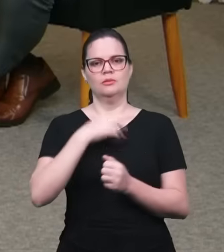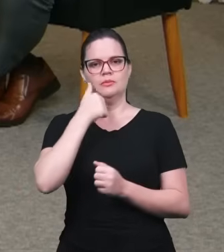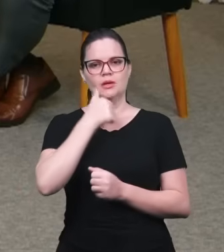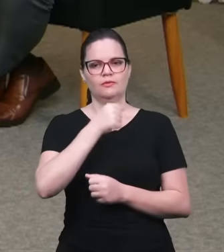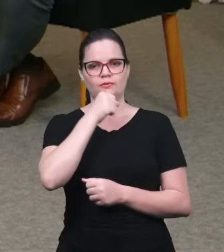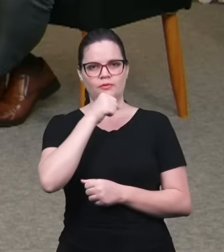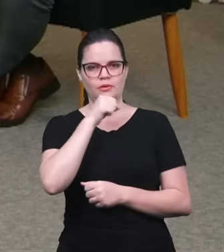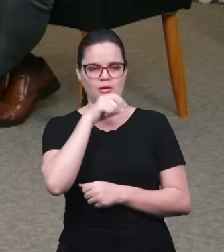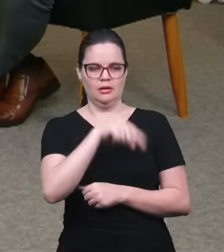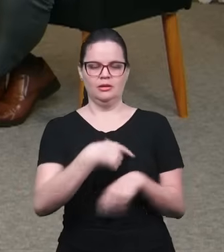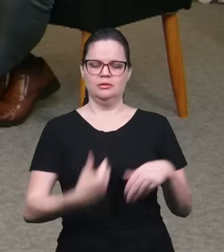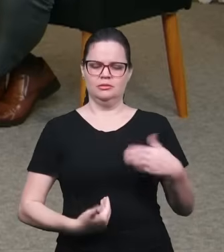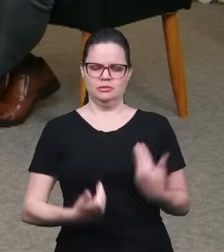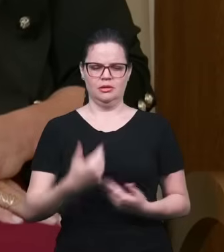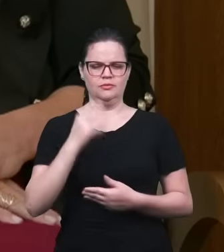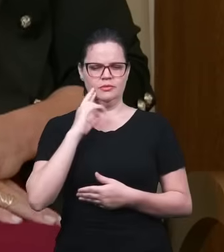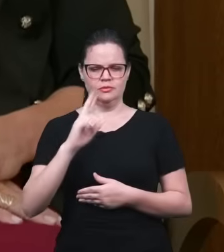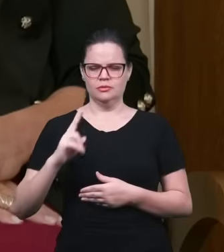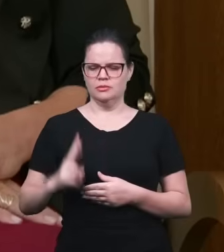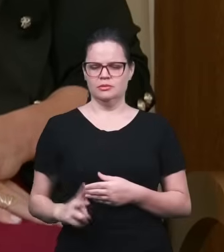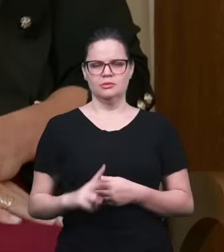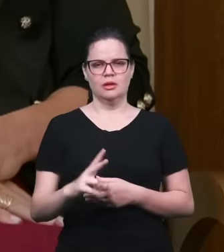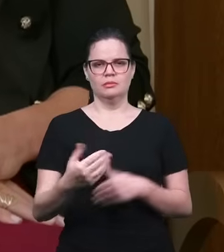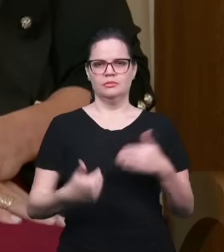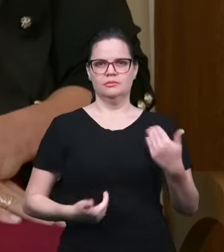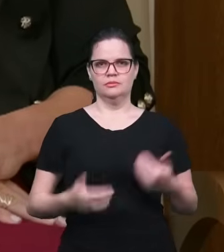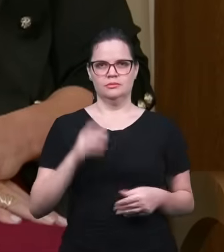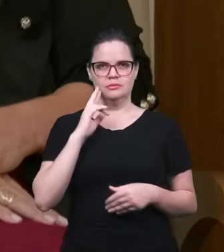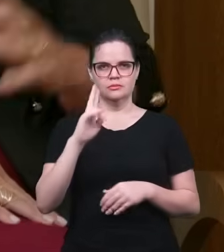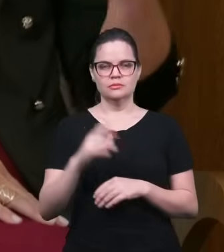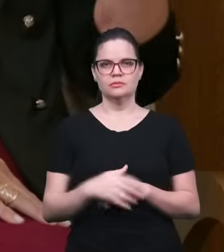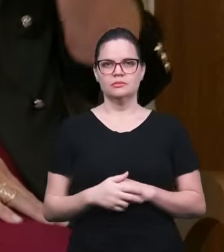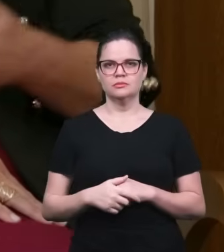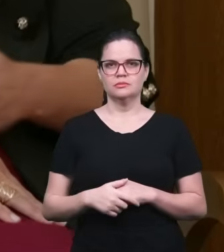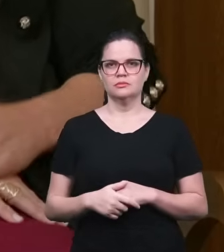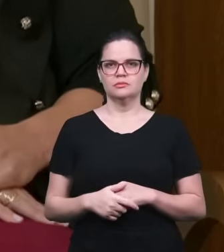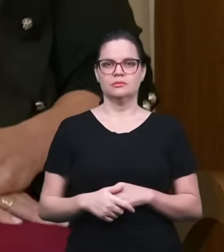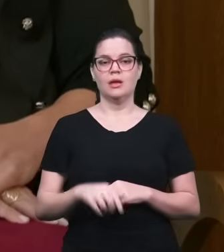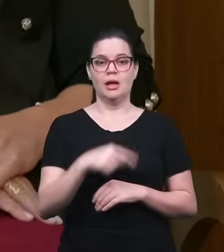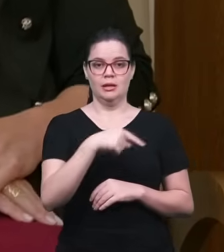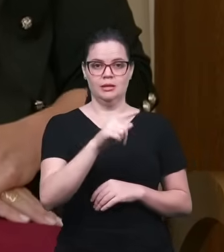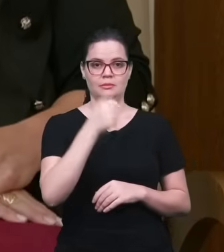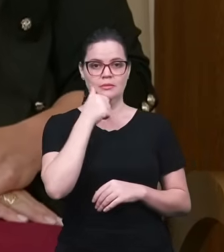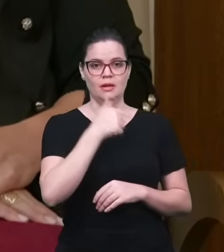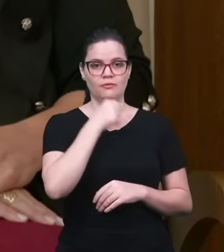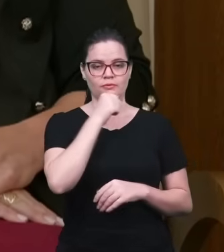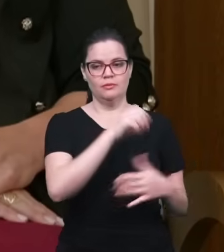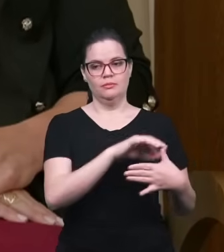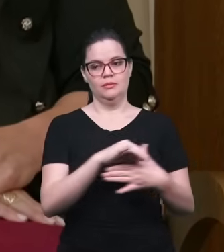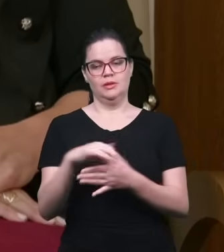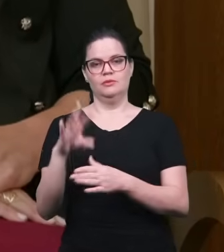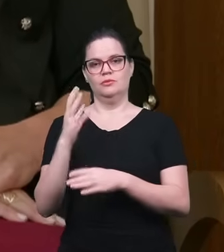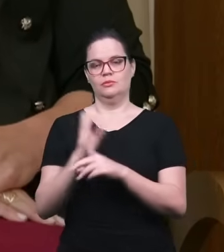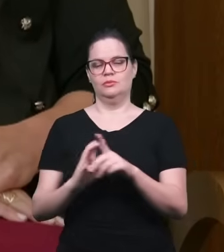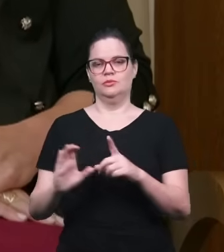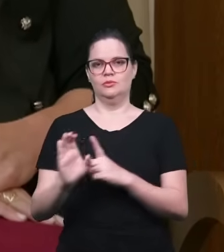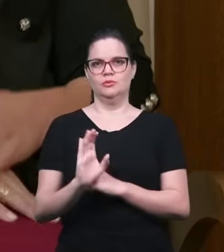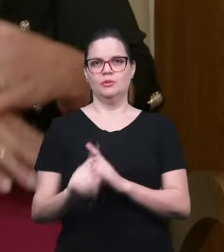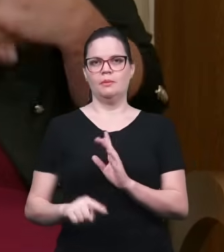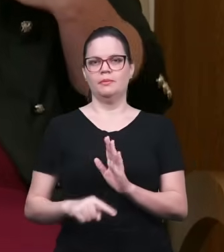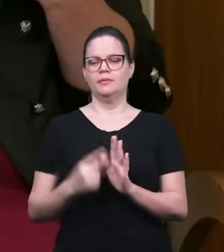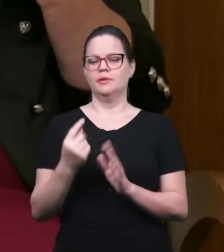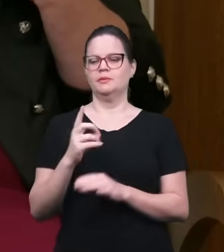Senhor, serviam o Senhor na igreja. E ali me levaram ao culto. E no primeiro dia,